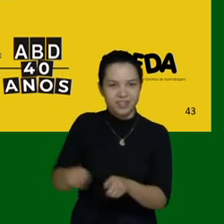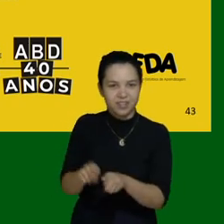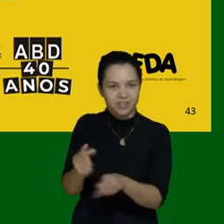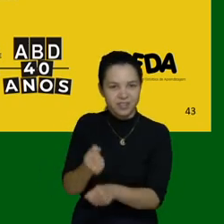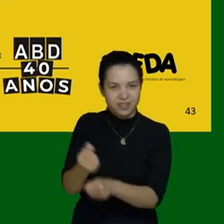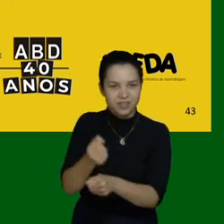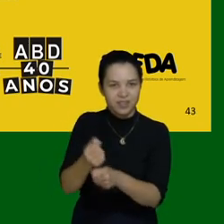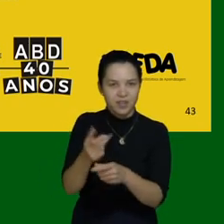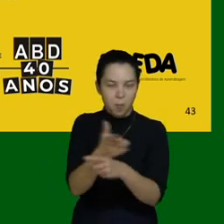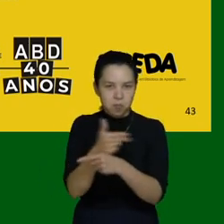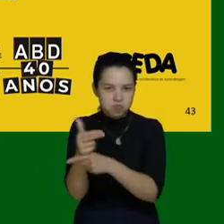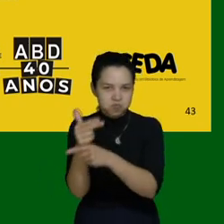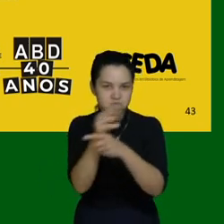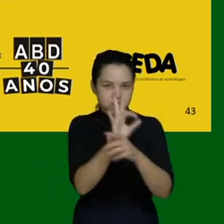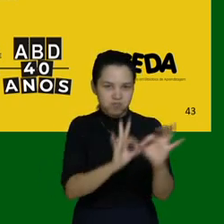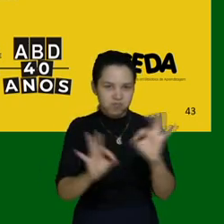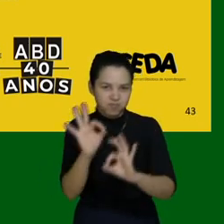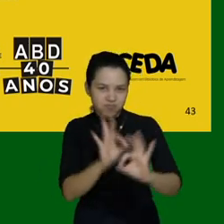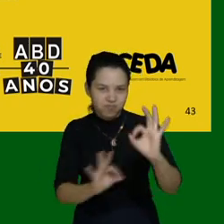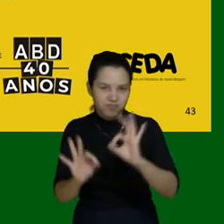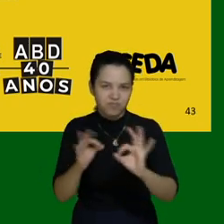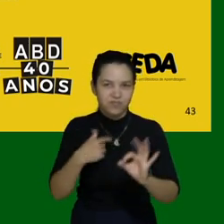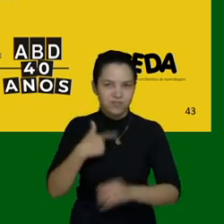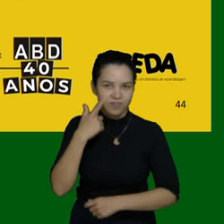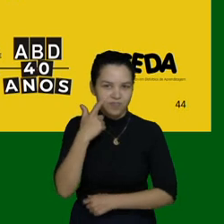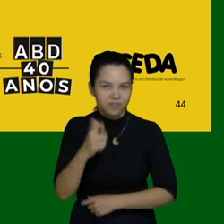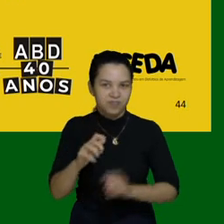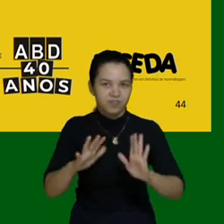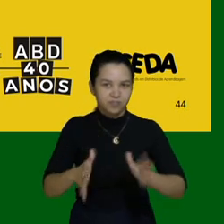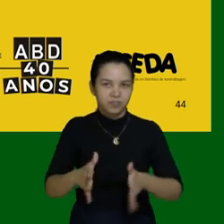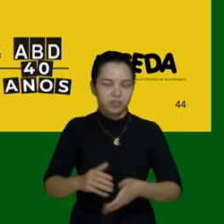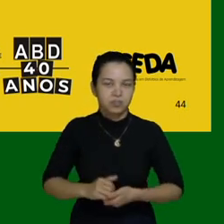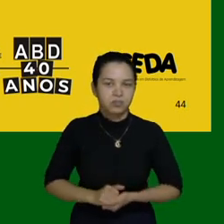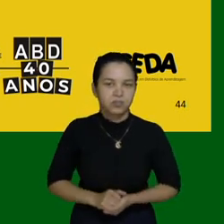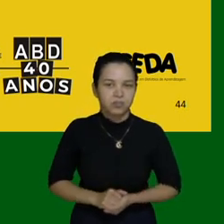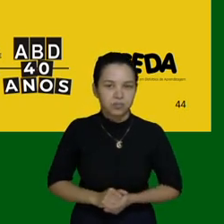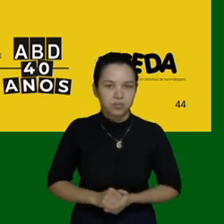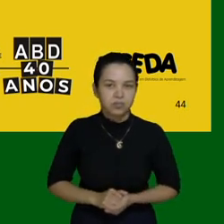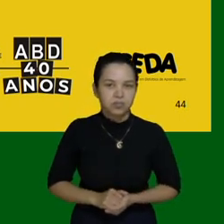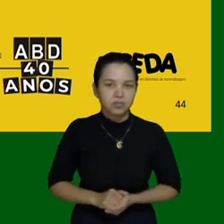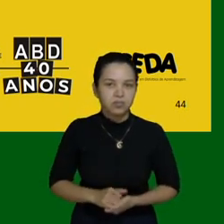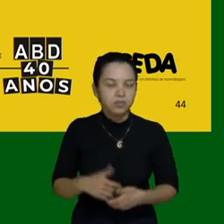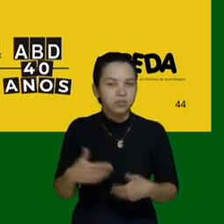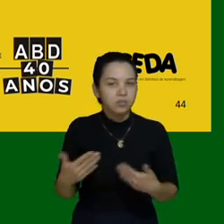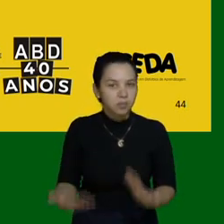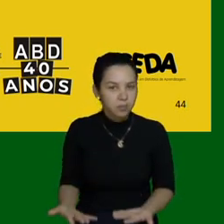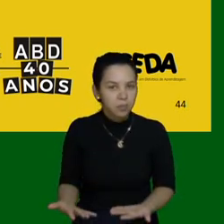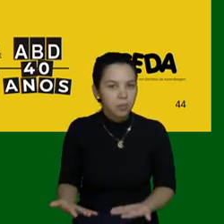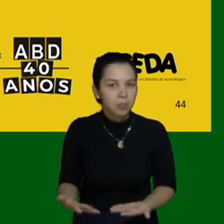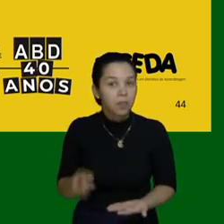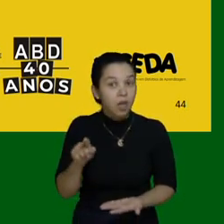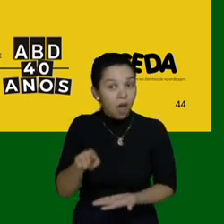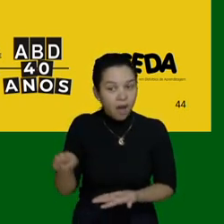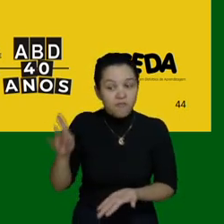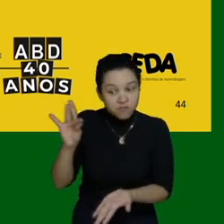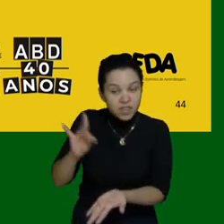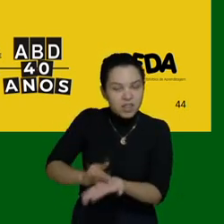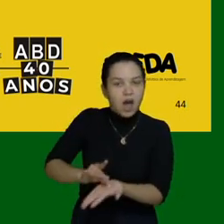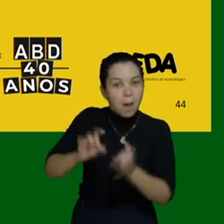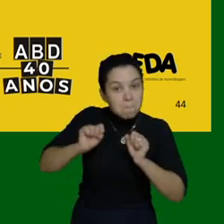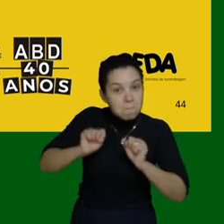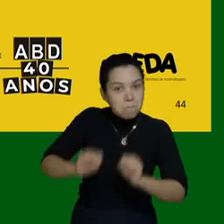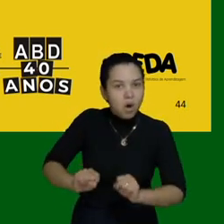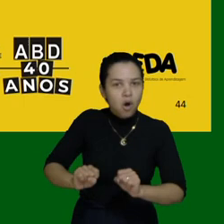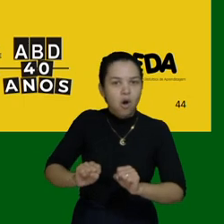pequenininho tá fazendo que eu já fiquei super interessada então eles realmente podem essas pessoas